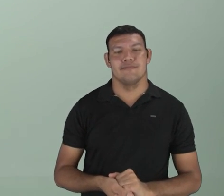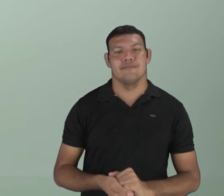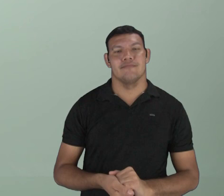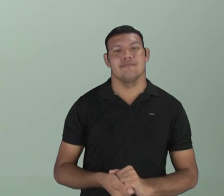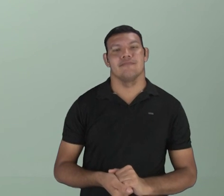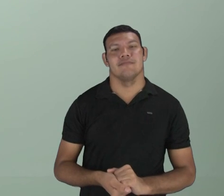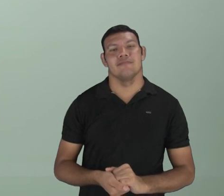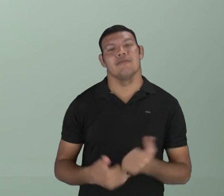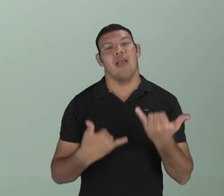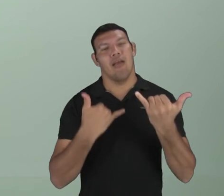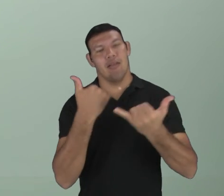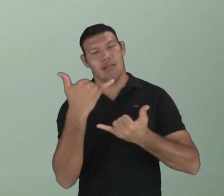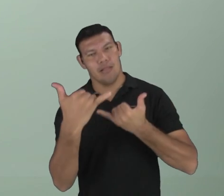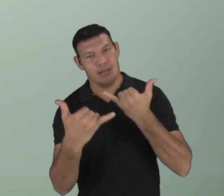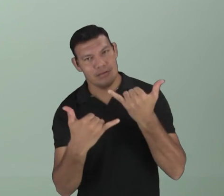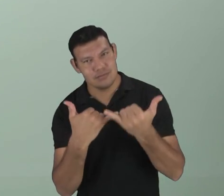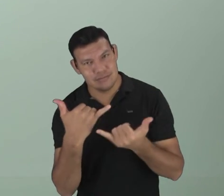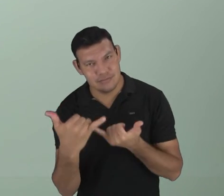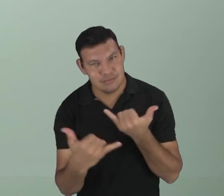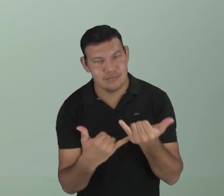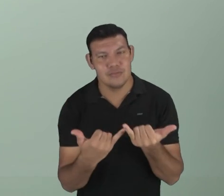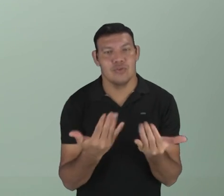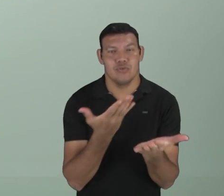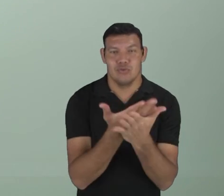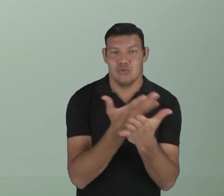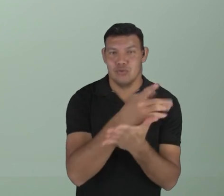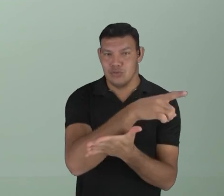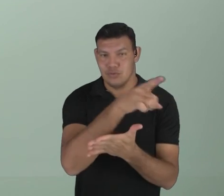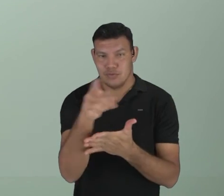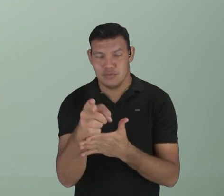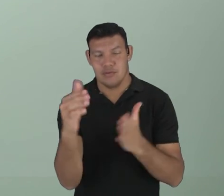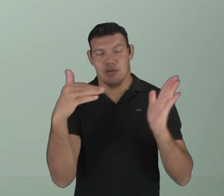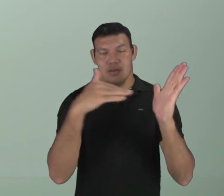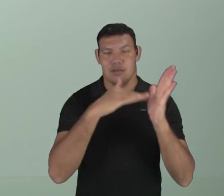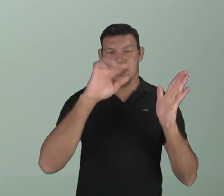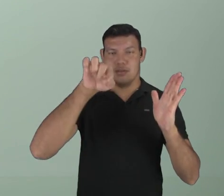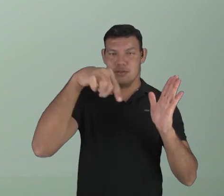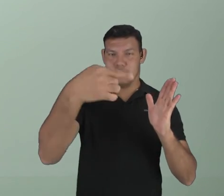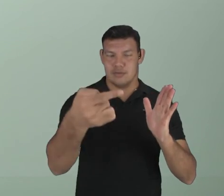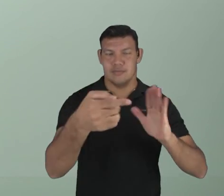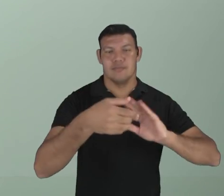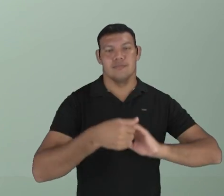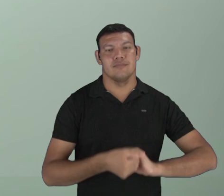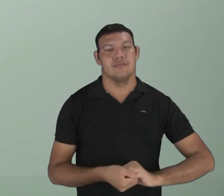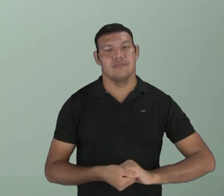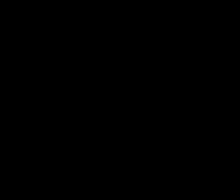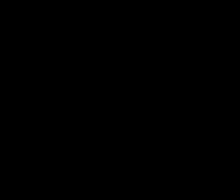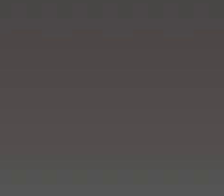estudos de vocês. Enjoy your studies. E see you, até a próxima!